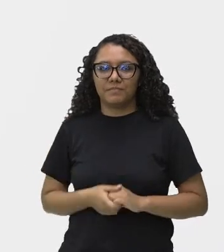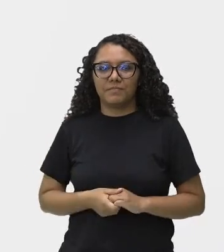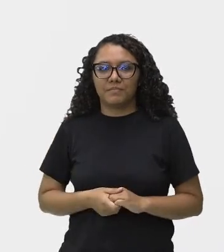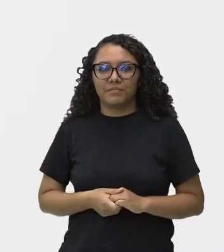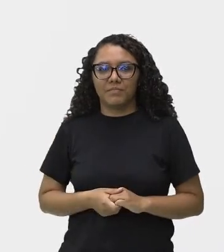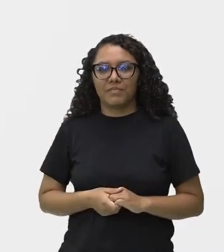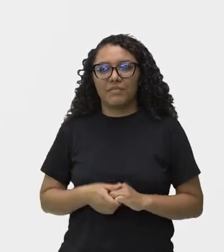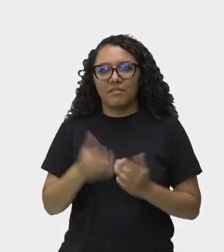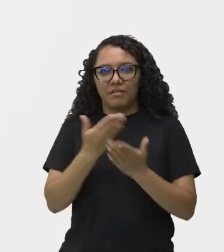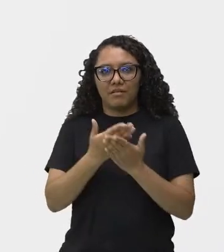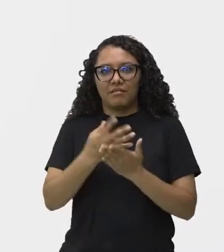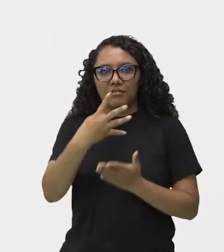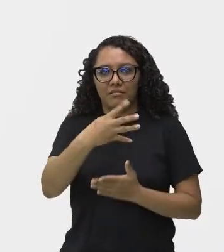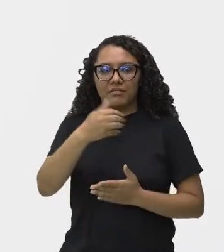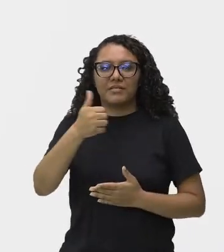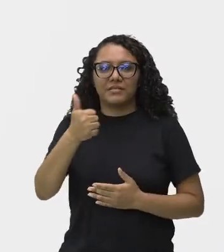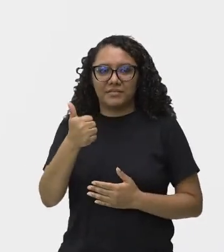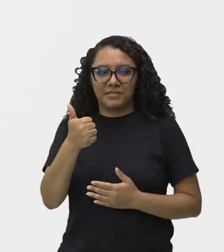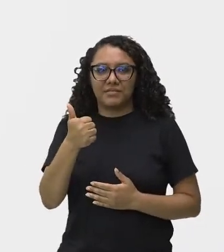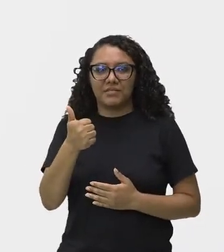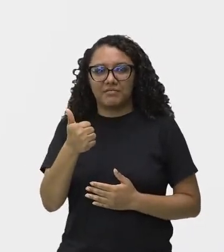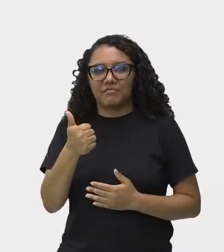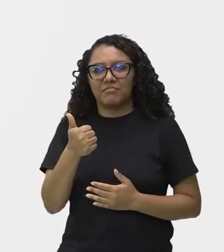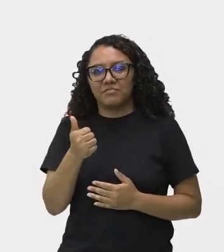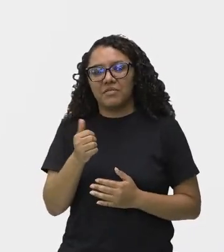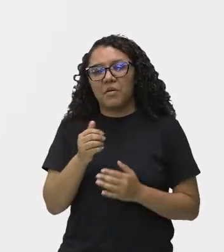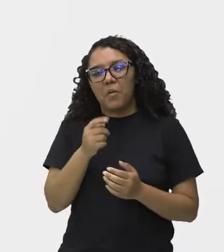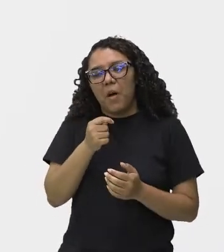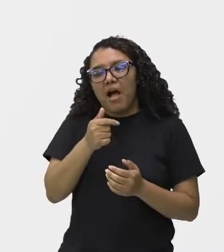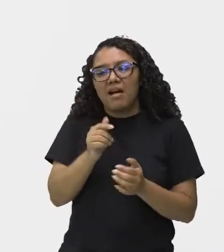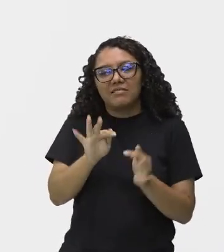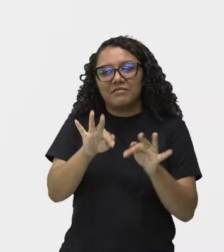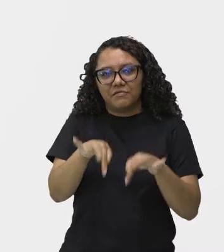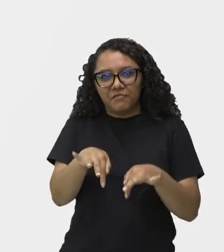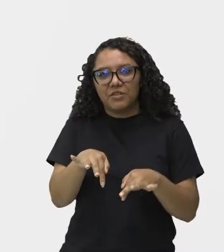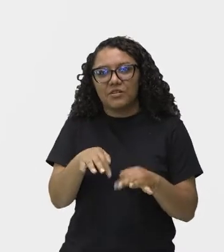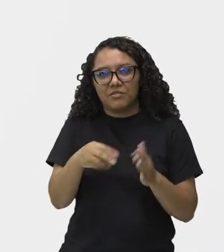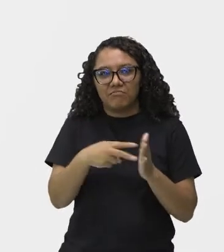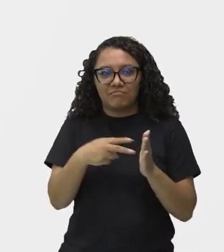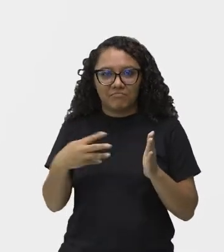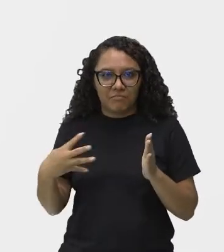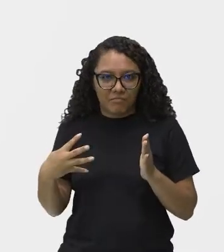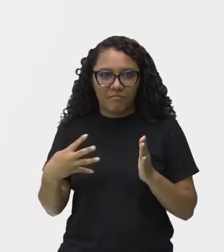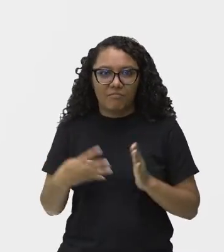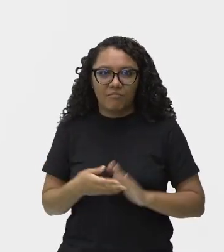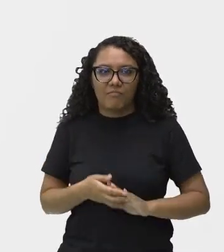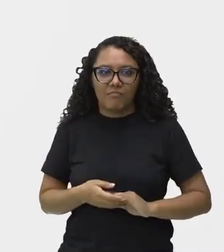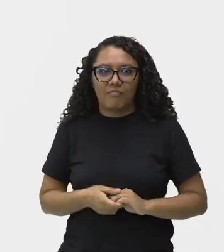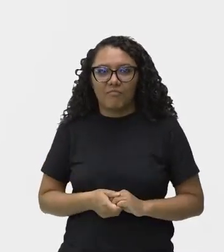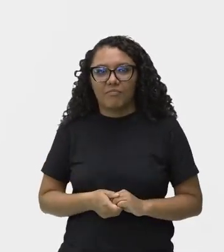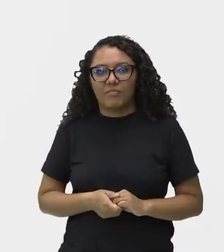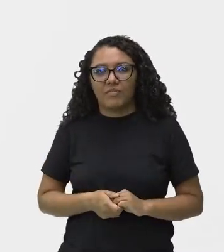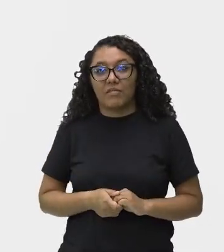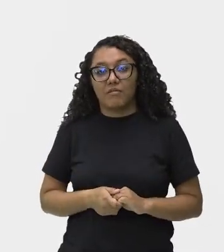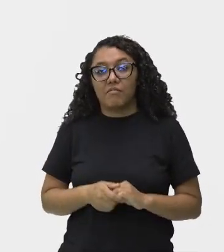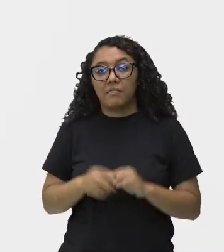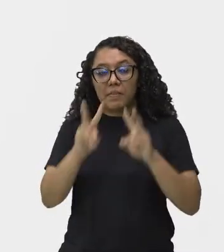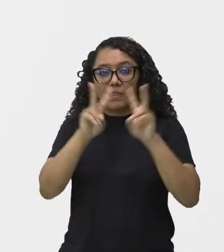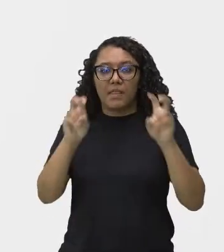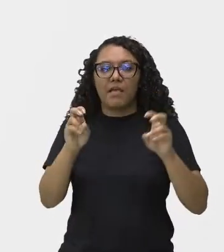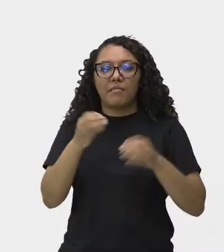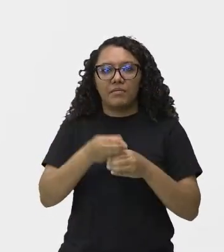aula 41, tá? Já está acabando a nossa unidade 4. Vamos falar sobre os cilindros,